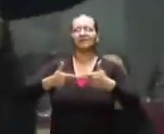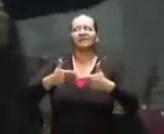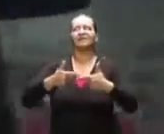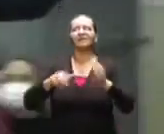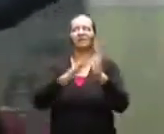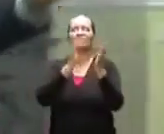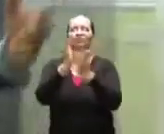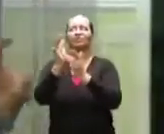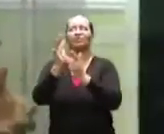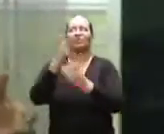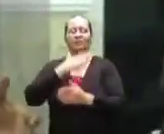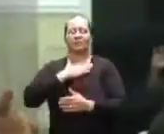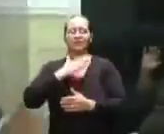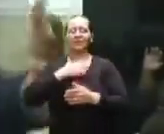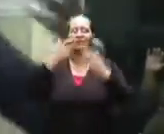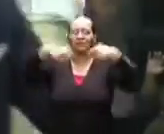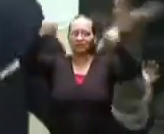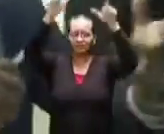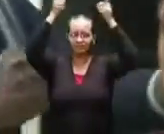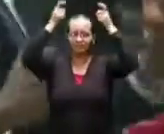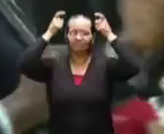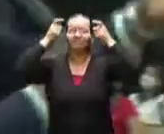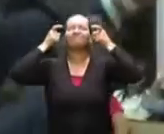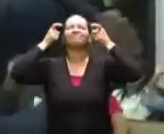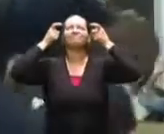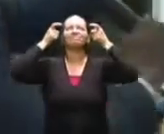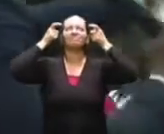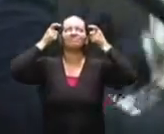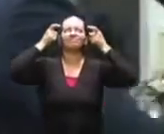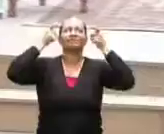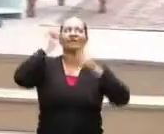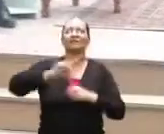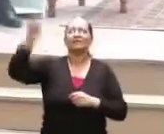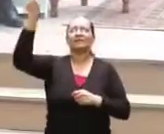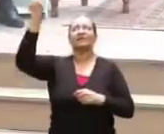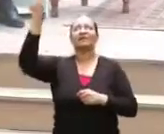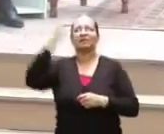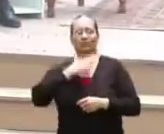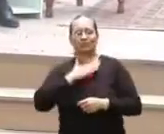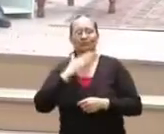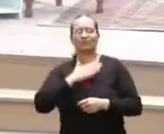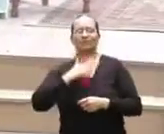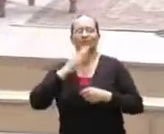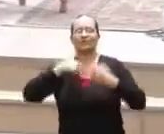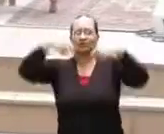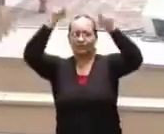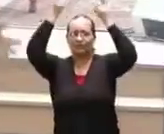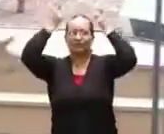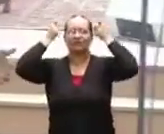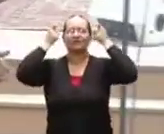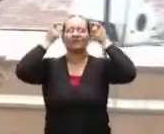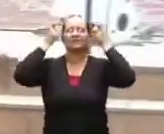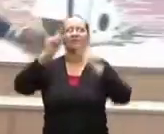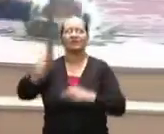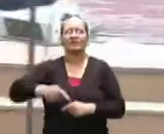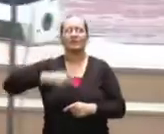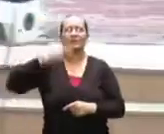me coroará. Deus me coroará. Deus me